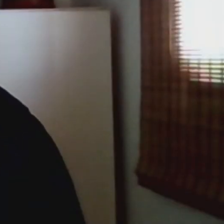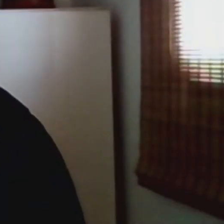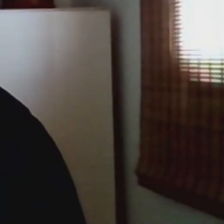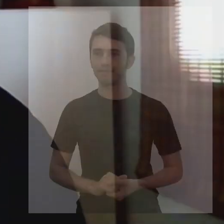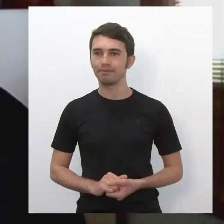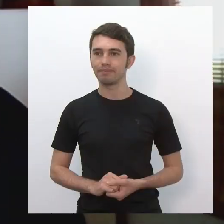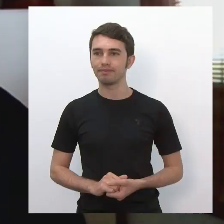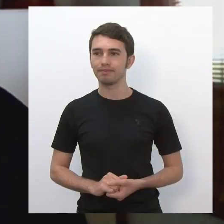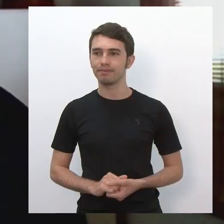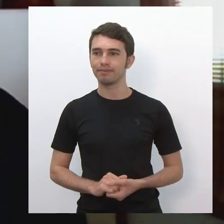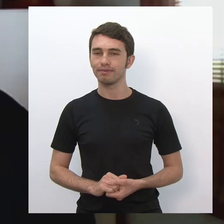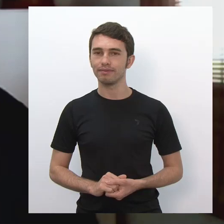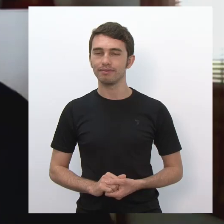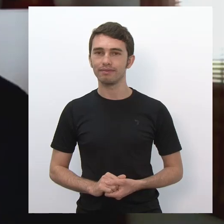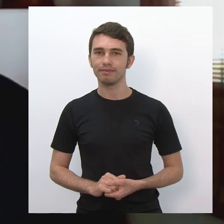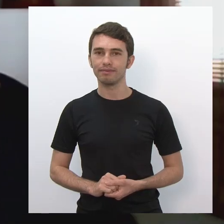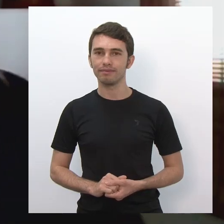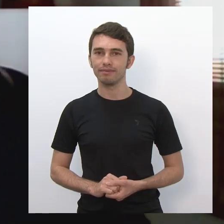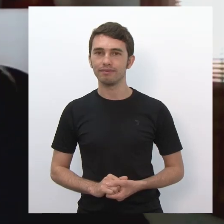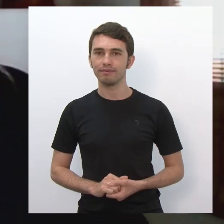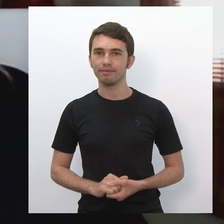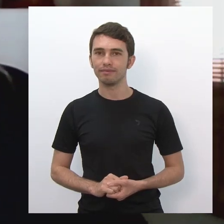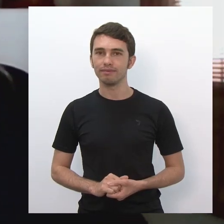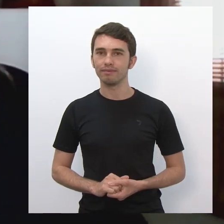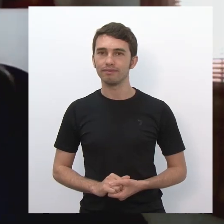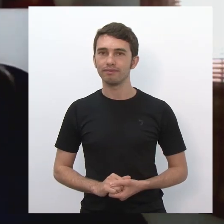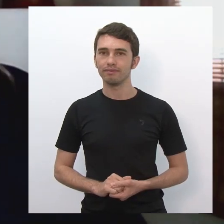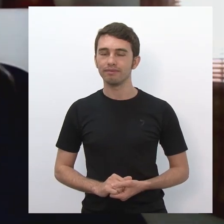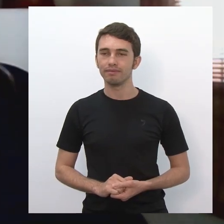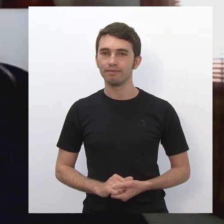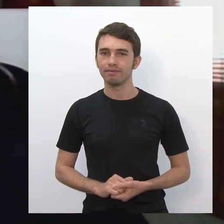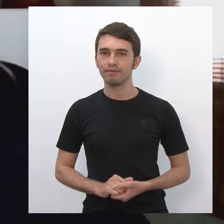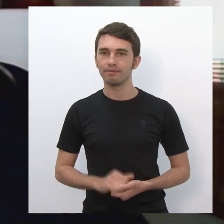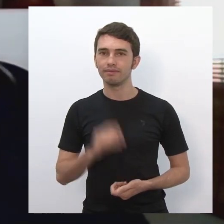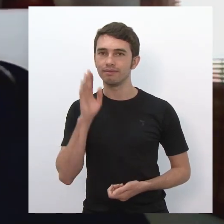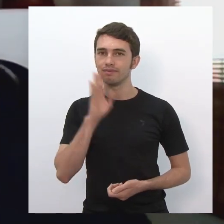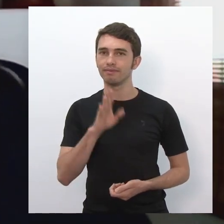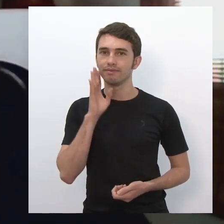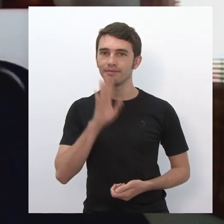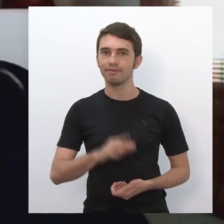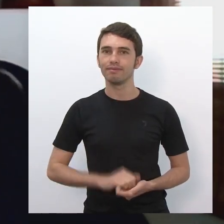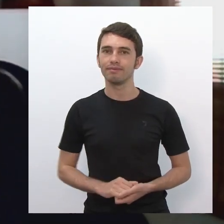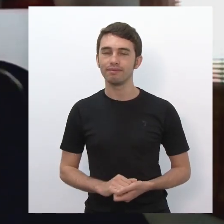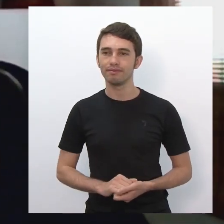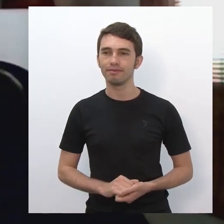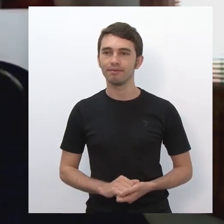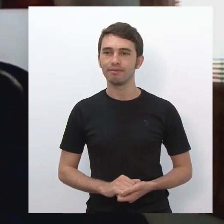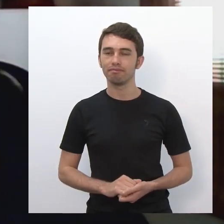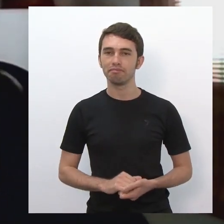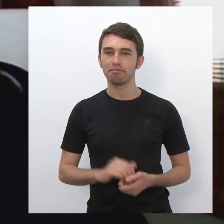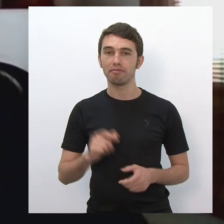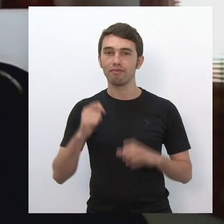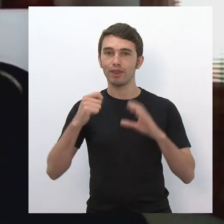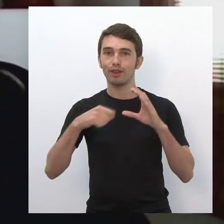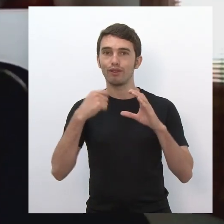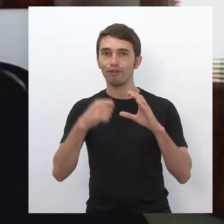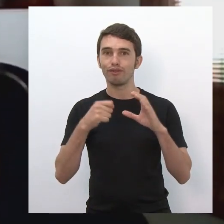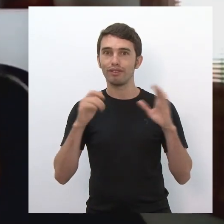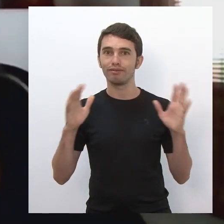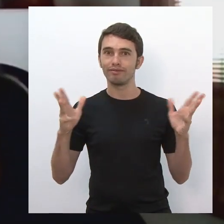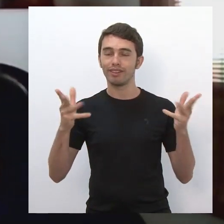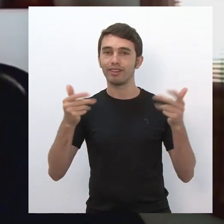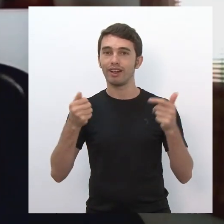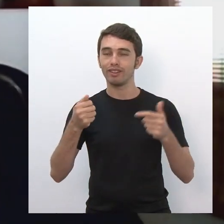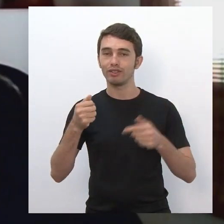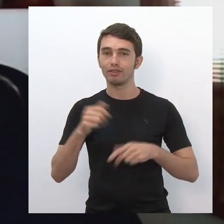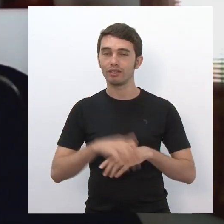Legal. Vídeo fantástico, né, Pierre? Você quer